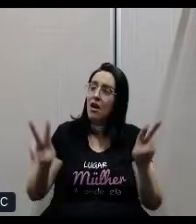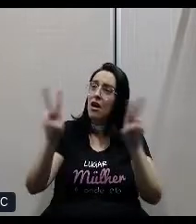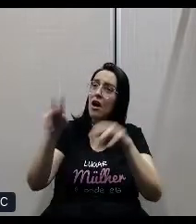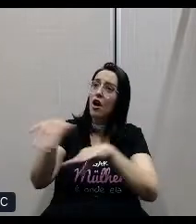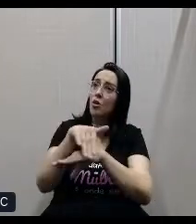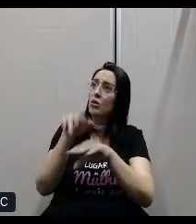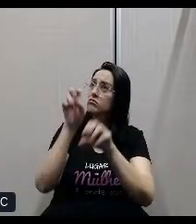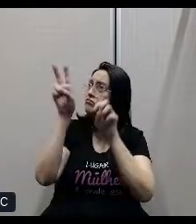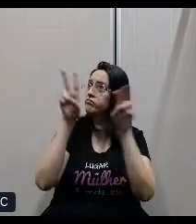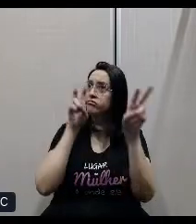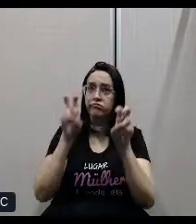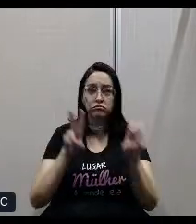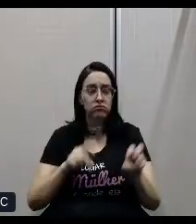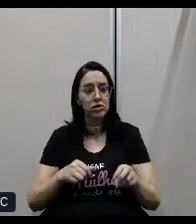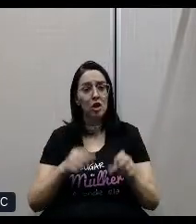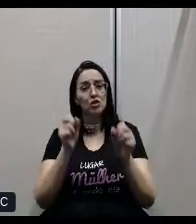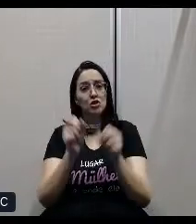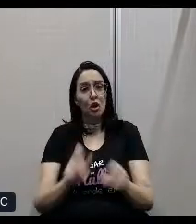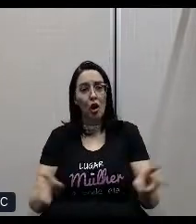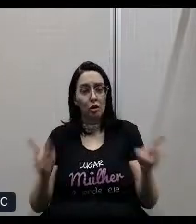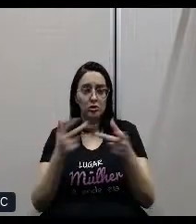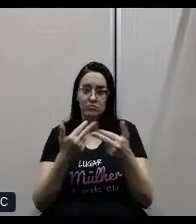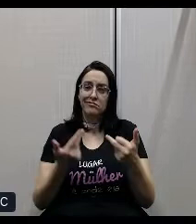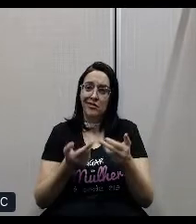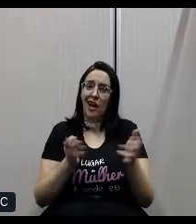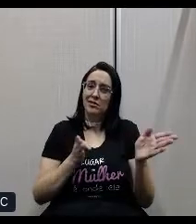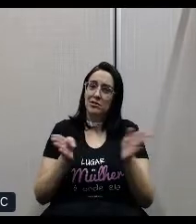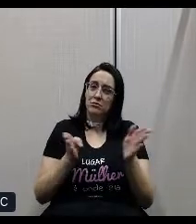alguns espaços, shopping, a gente consegue ver isso.